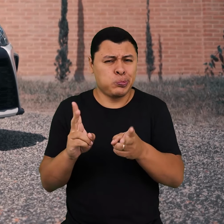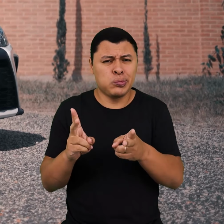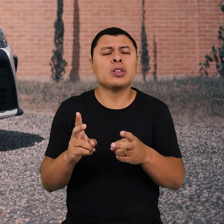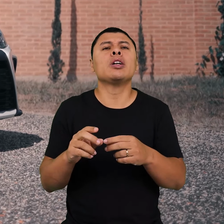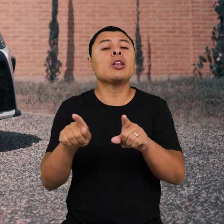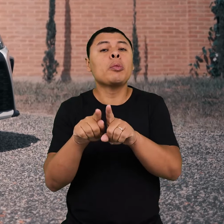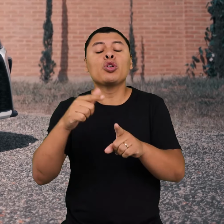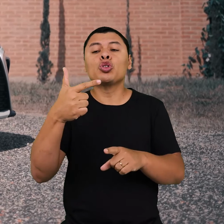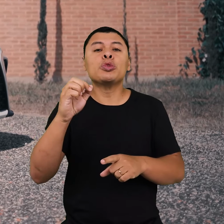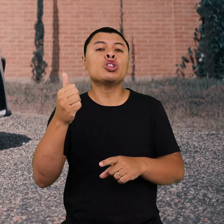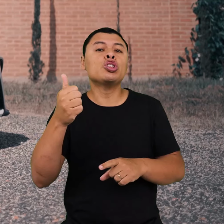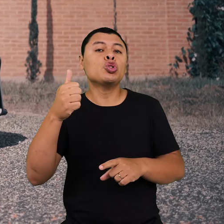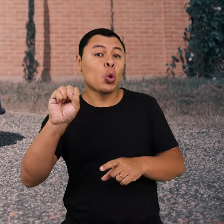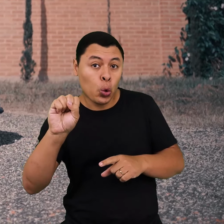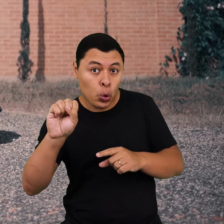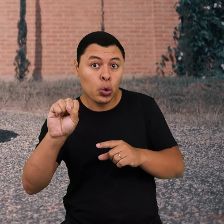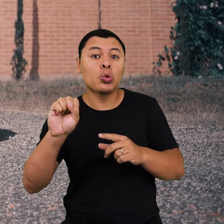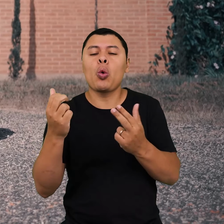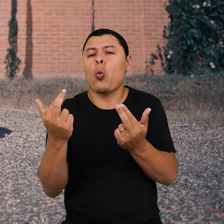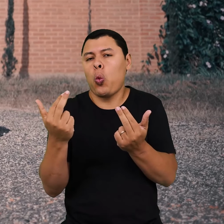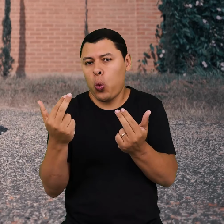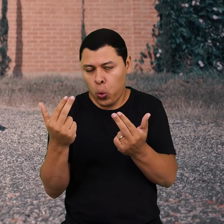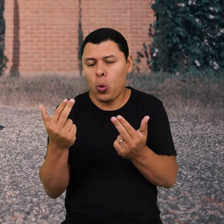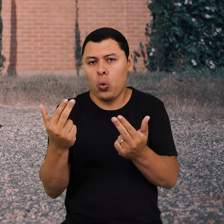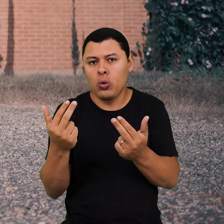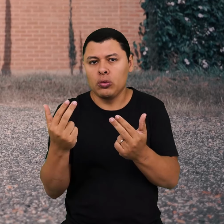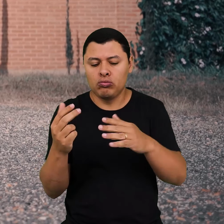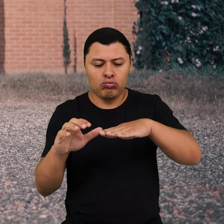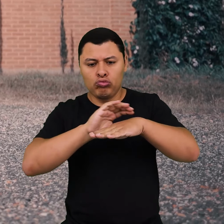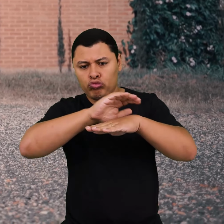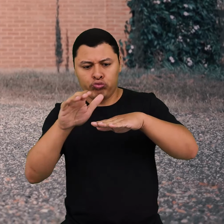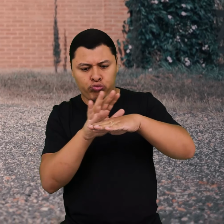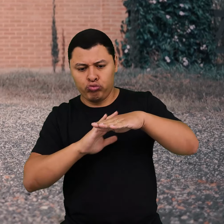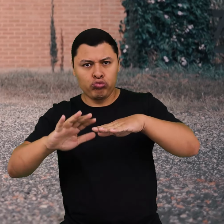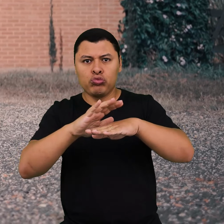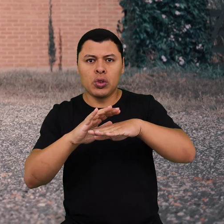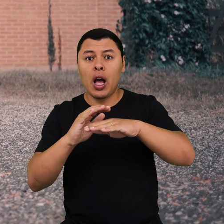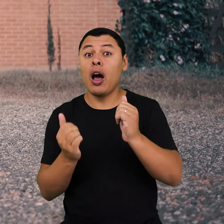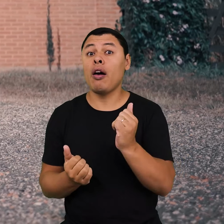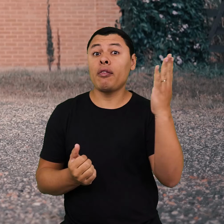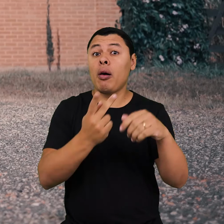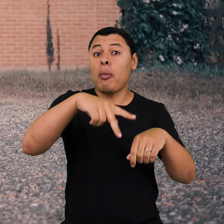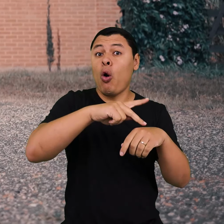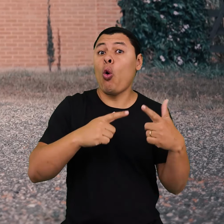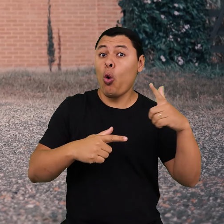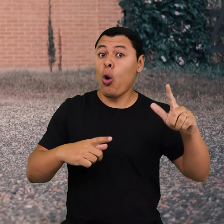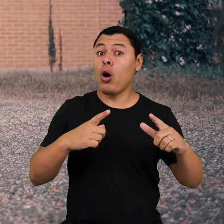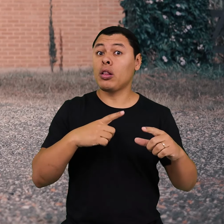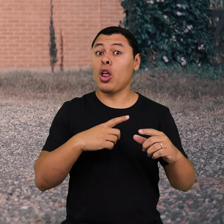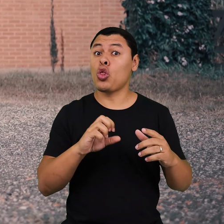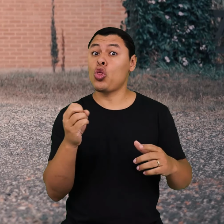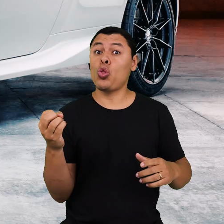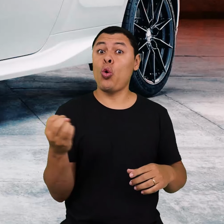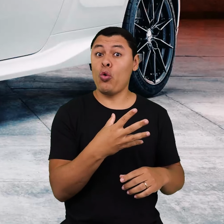em 2018 no sentido técnico, lembrando que lá fora a gente tem já uma geração nova do Yaris, inclusive na qual o GR Yaris